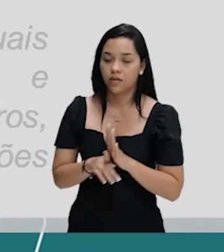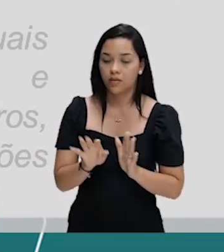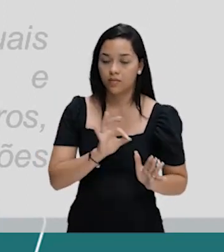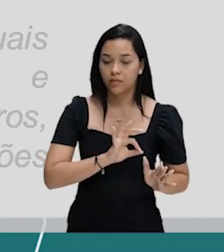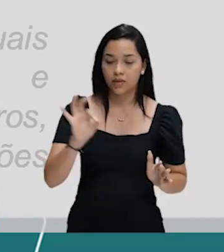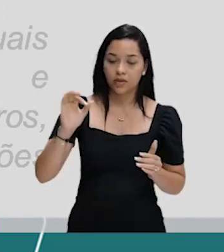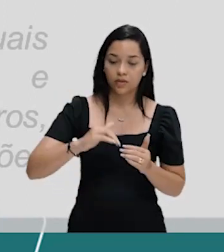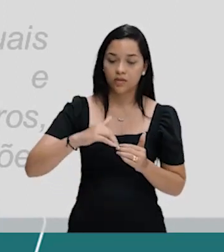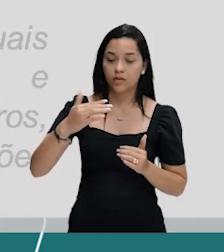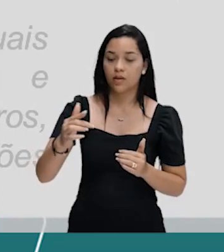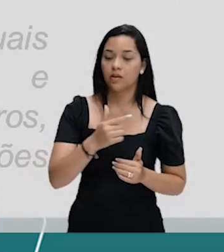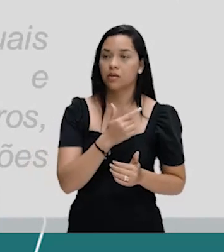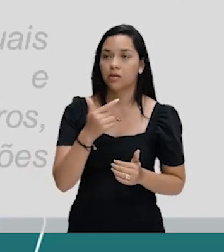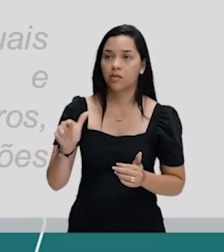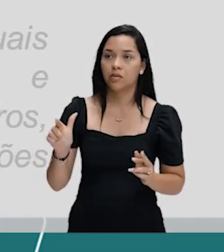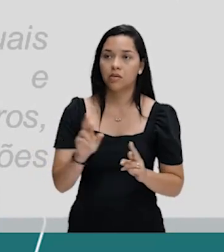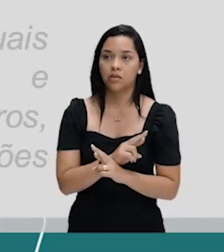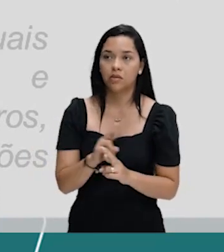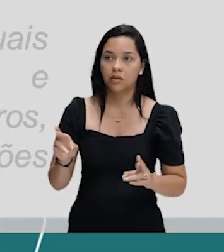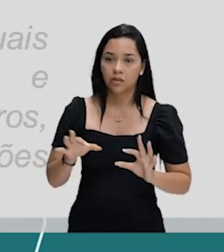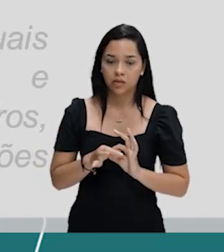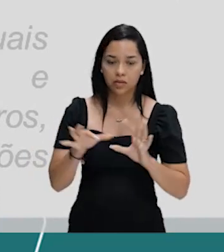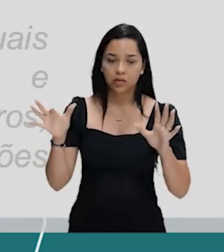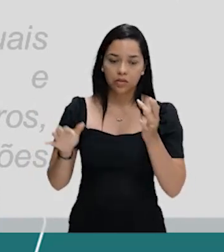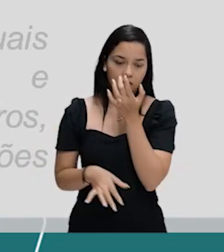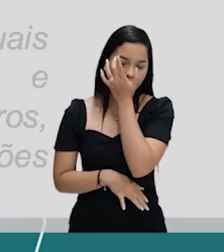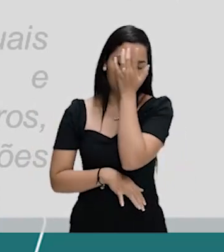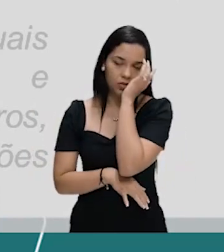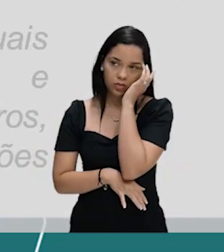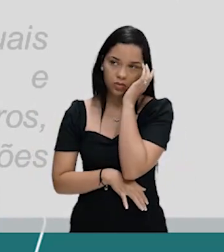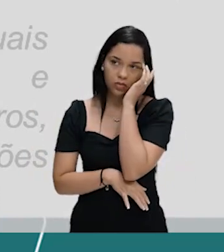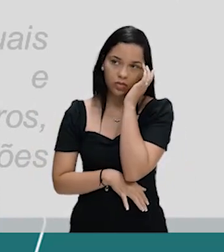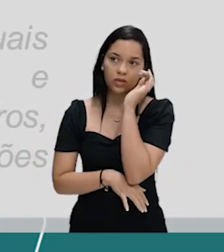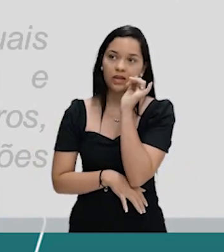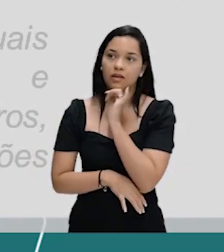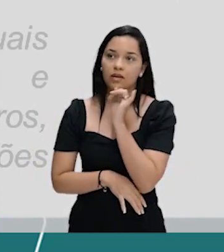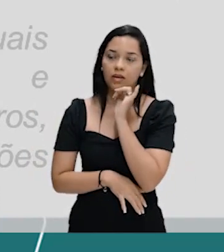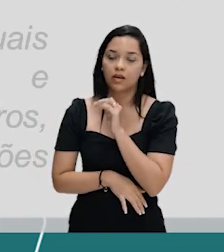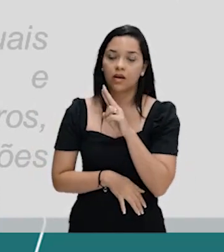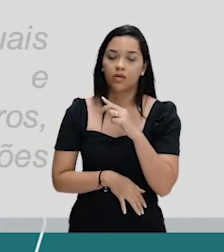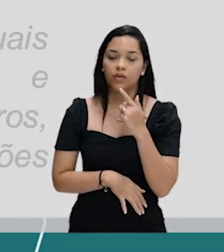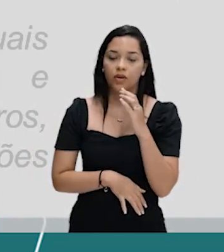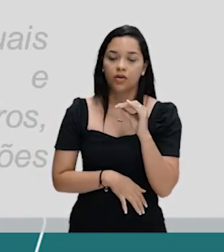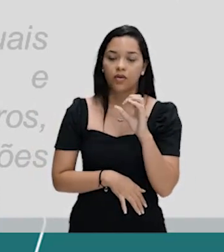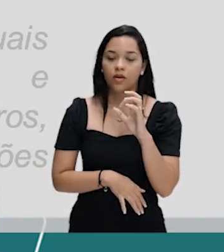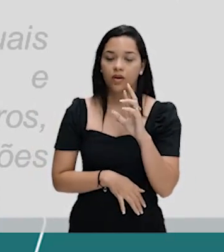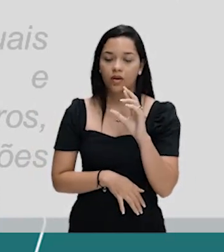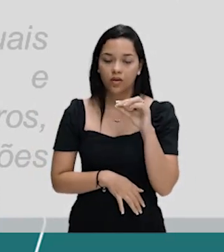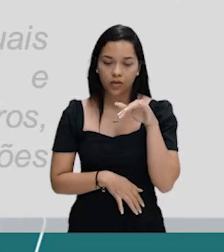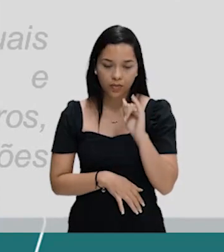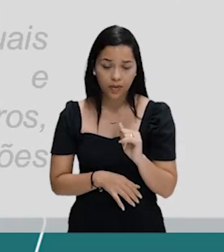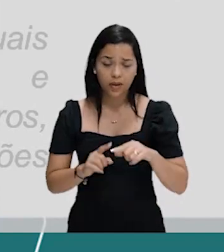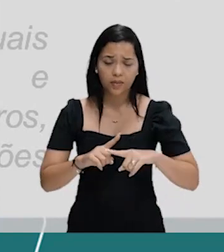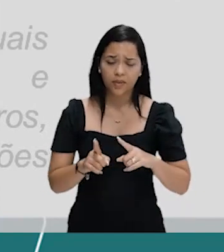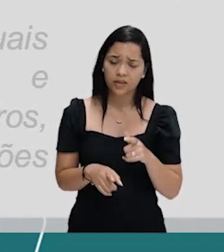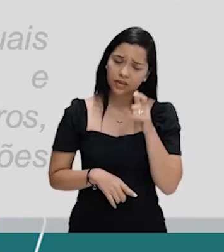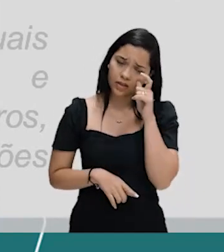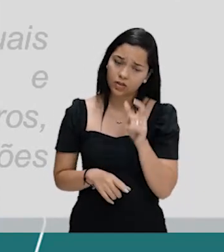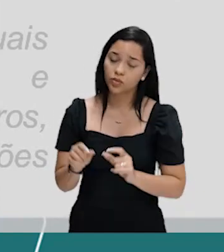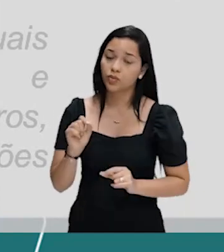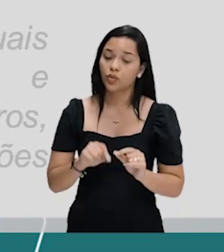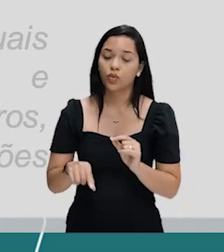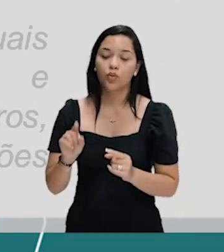externa, mas ele não tem essa livre circulação de pessoas, como por exemplo a União Europeia. Mas uma questão muito interessante é